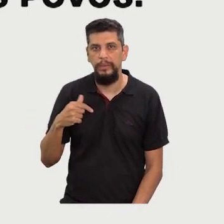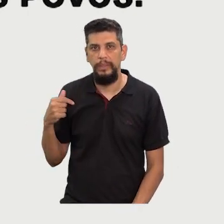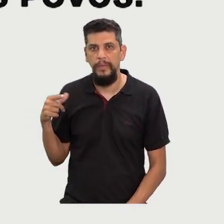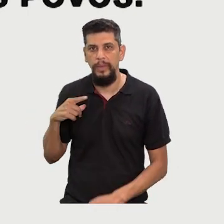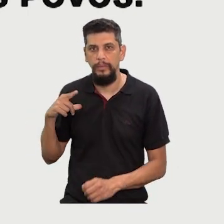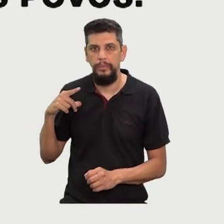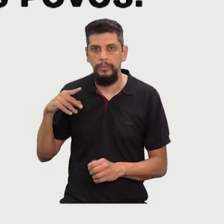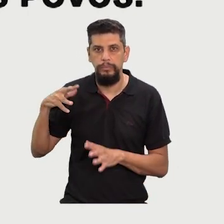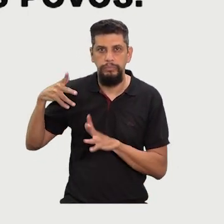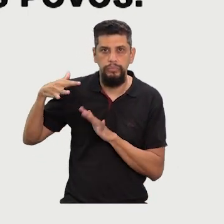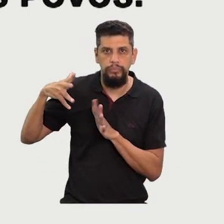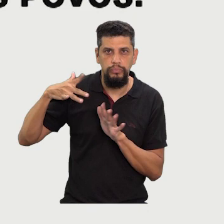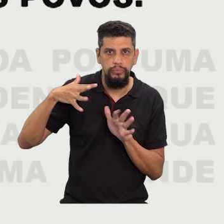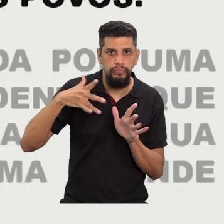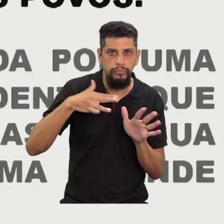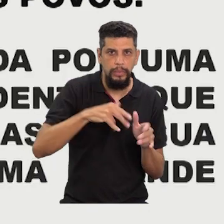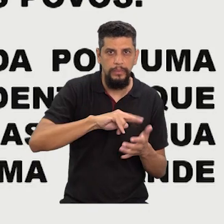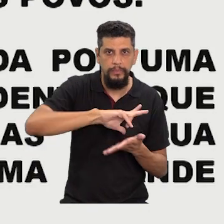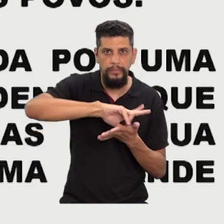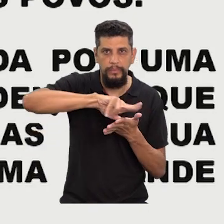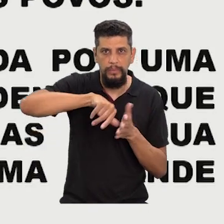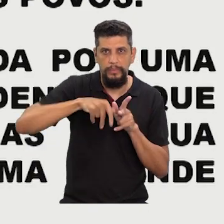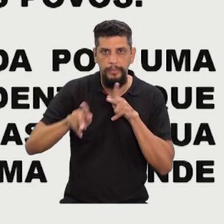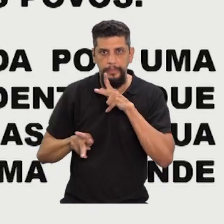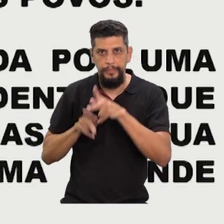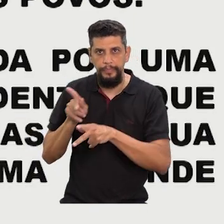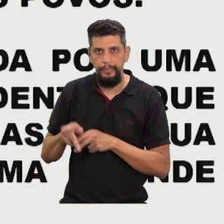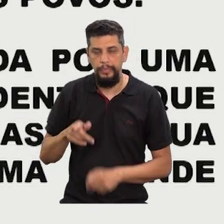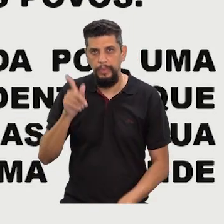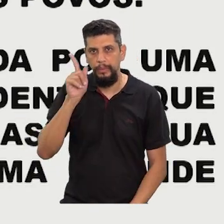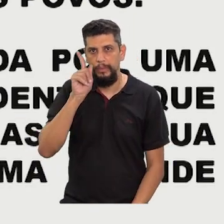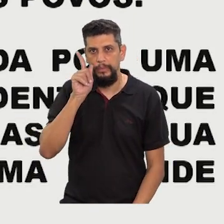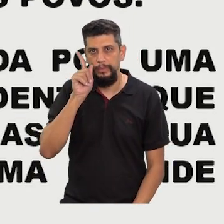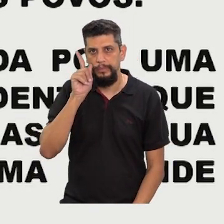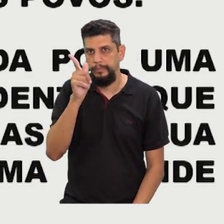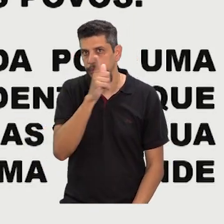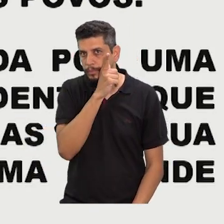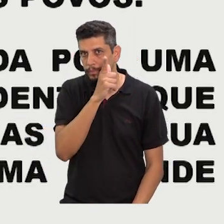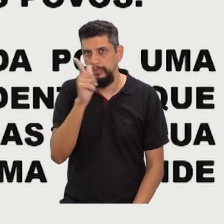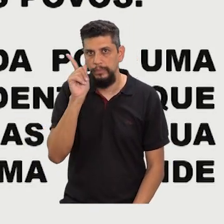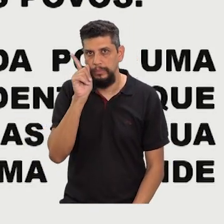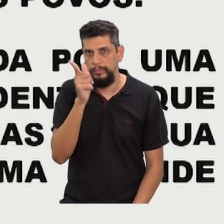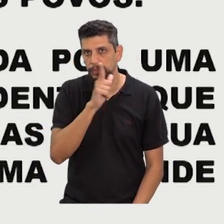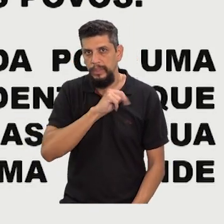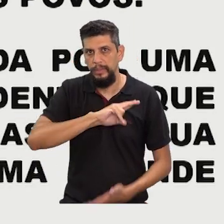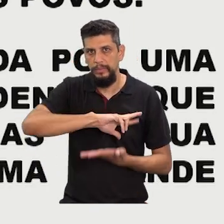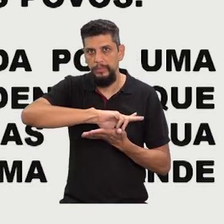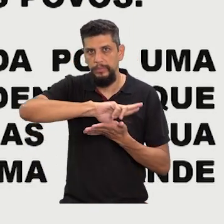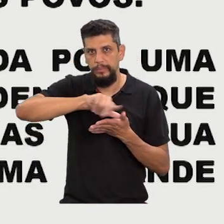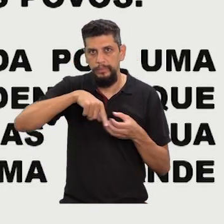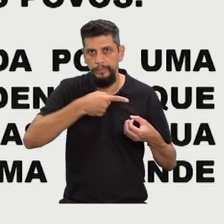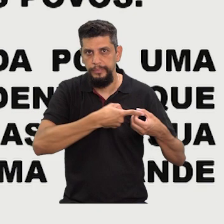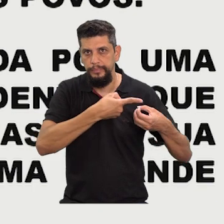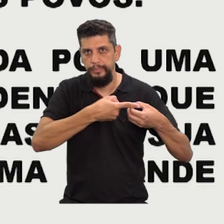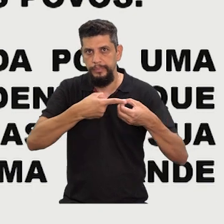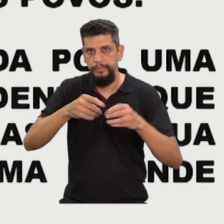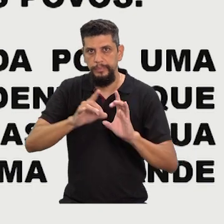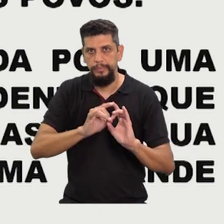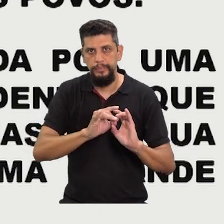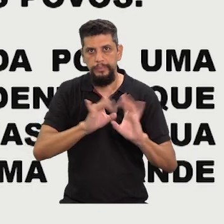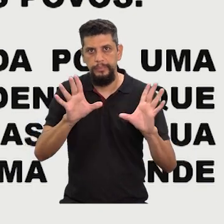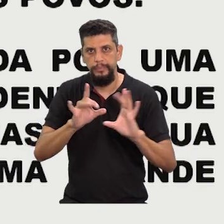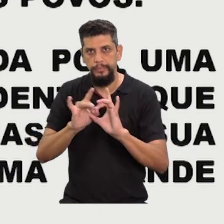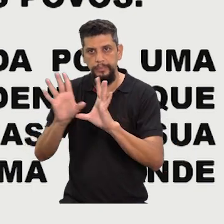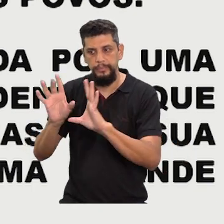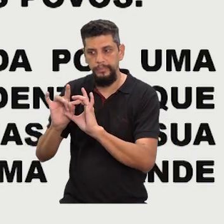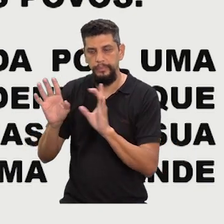invasão de vários povos, então constitui ali de vários povos. E a Grécia, então, ela é constituída por essa série de cidades independentes,